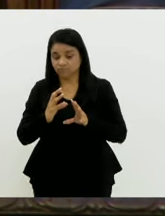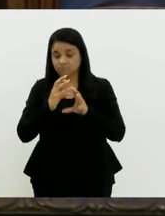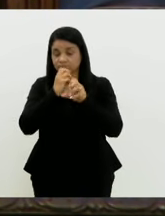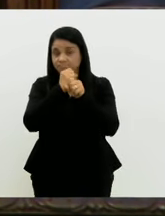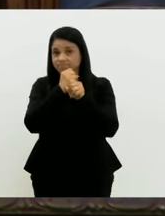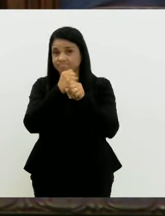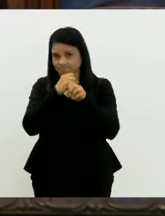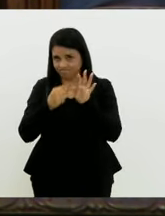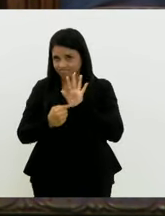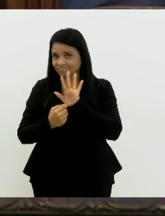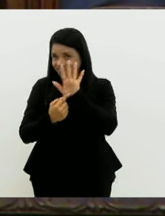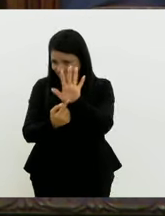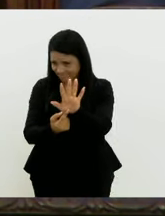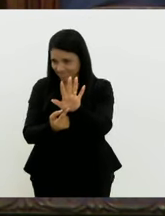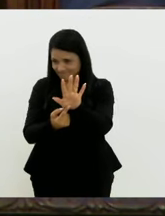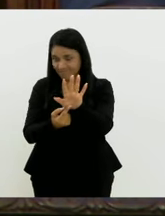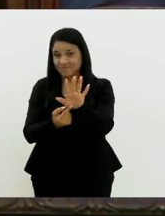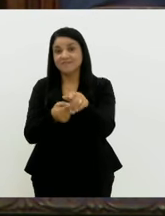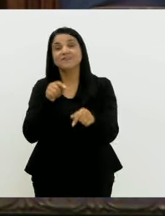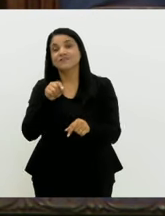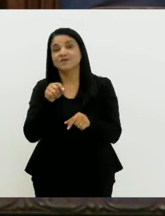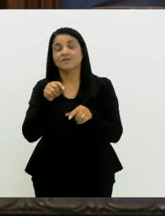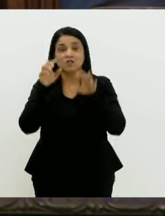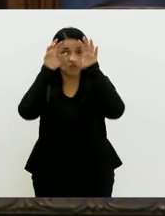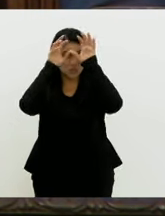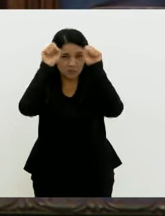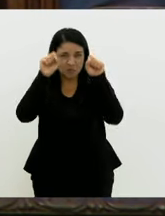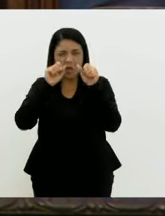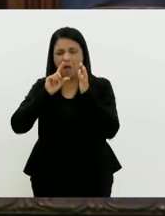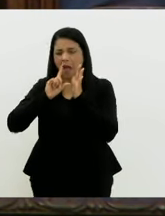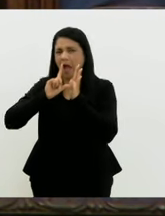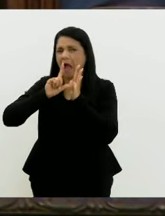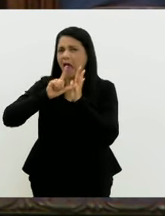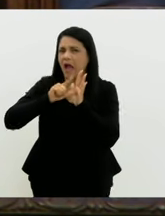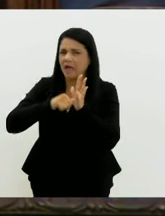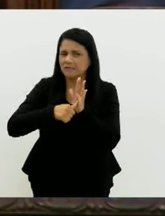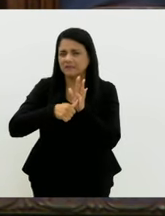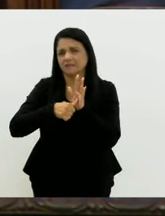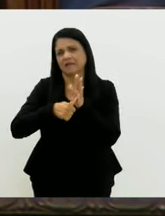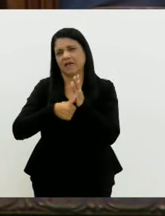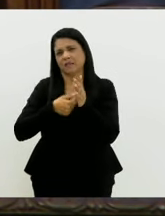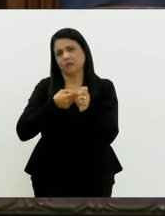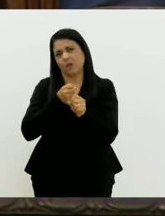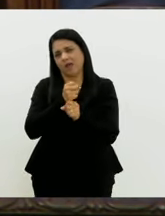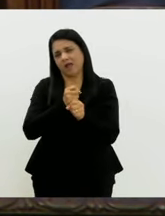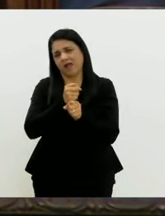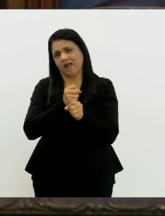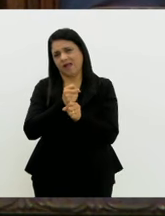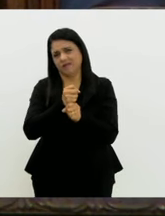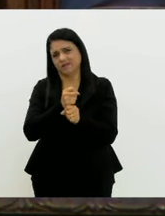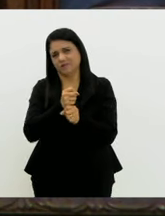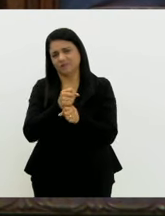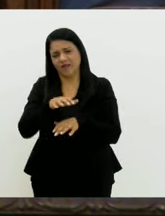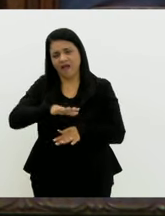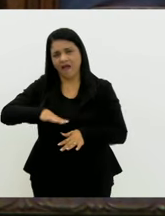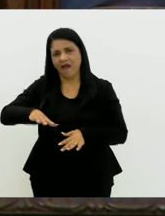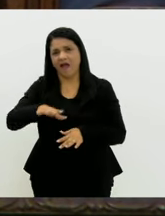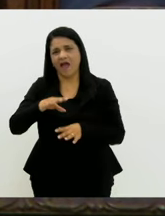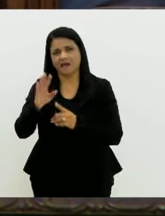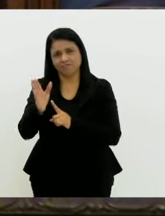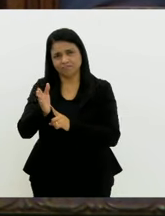jurisdicional. Nosso tribunal estava atrasado há alguns anos na área tecnológica. Nós